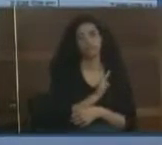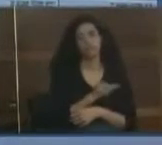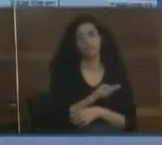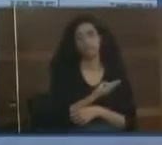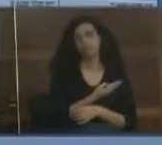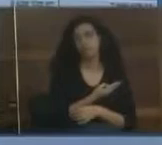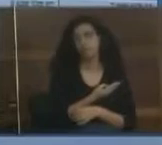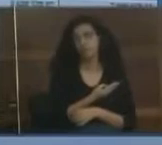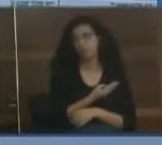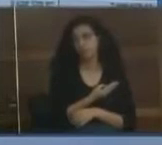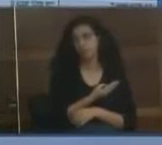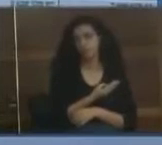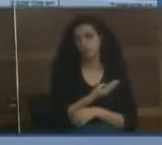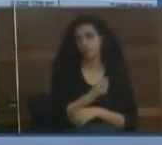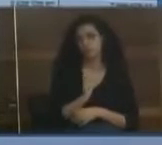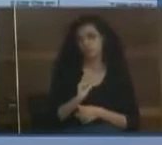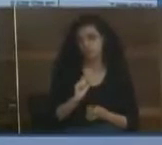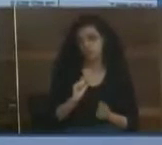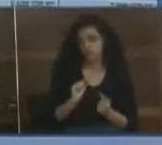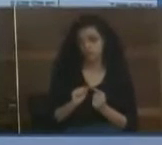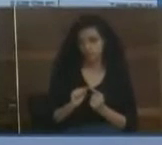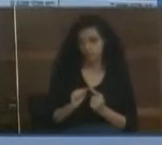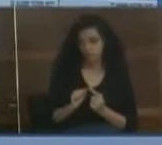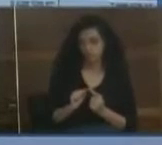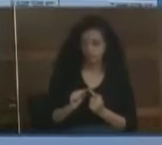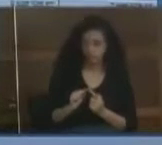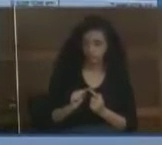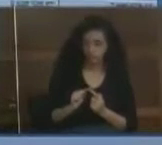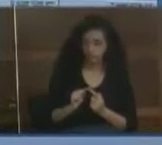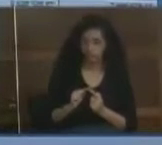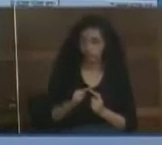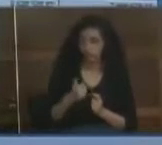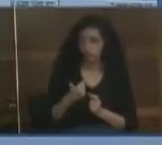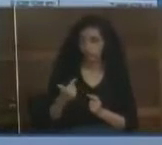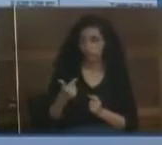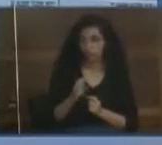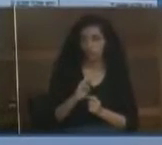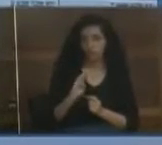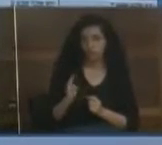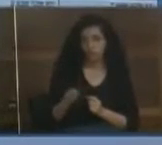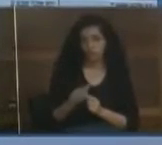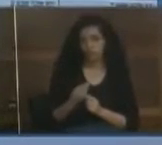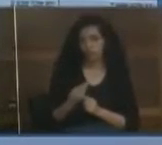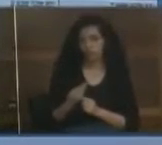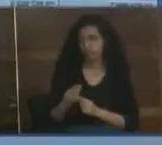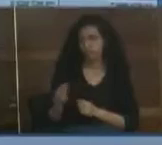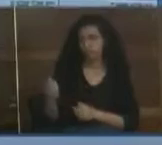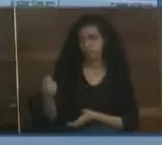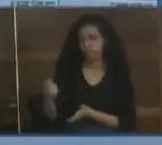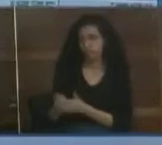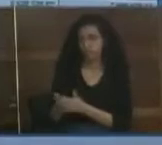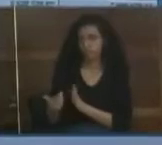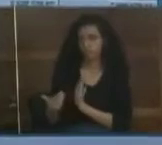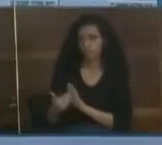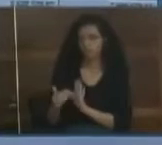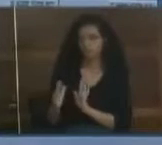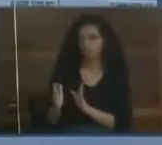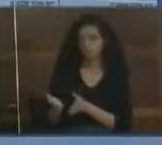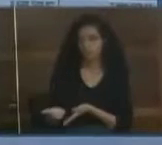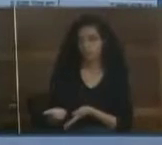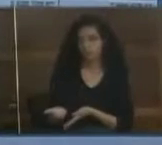225.000 reais despesa empenhada até o 3º quadrimestre de 22 milhões 598 r$1000